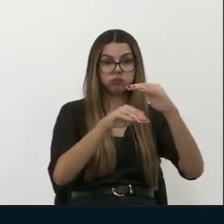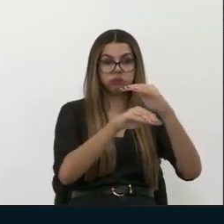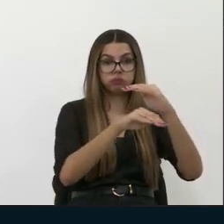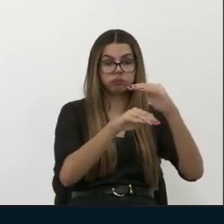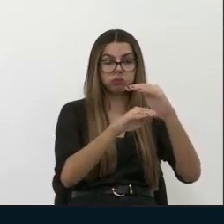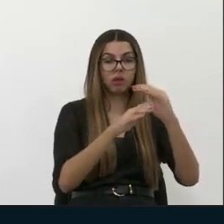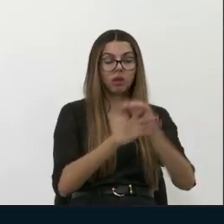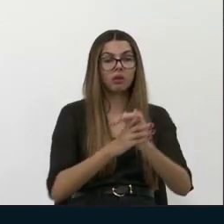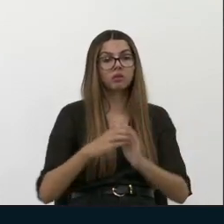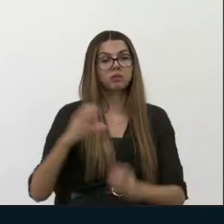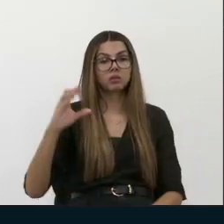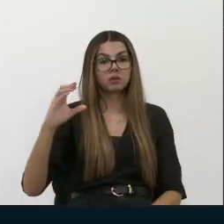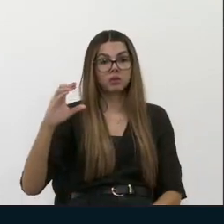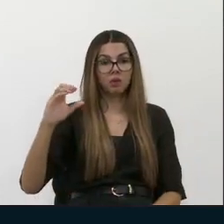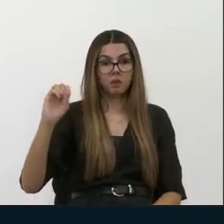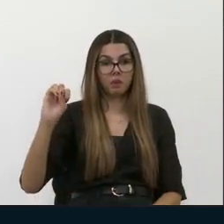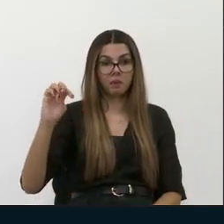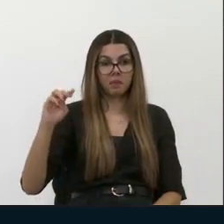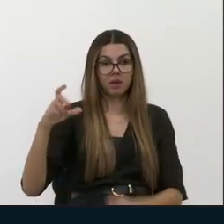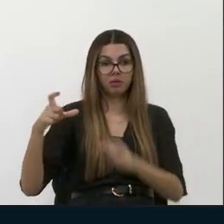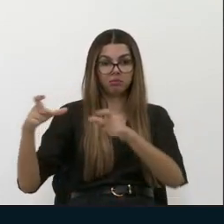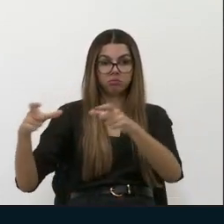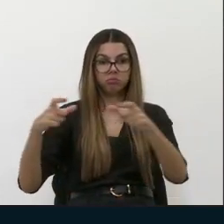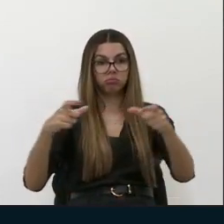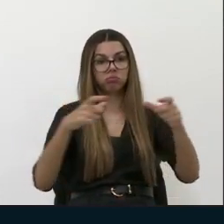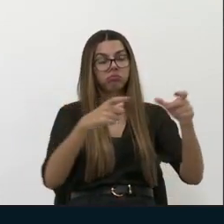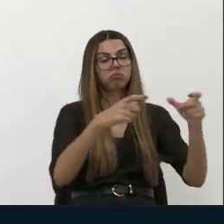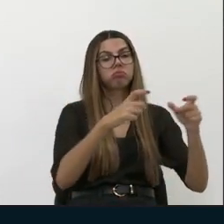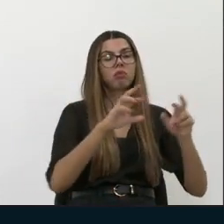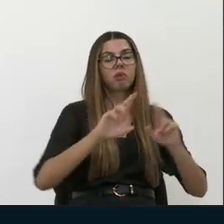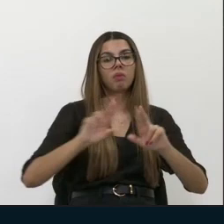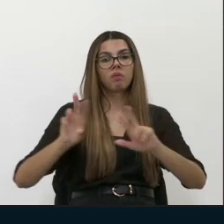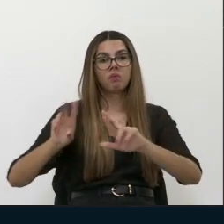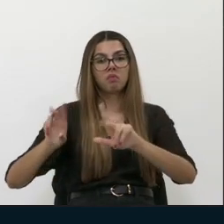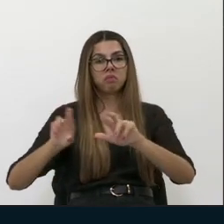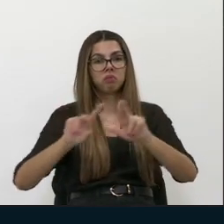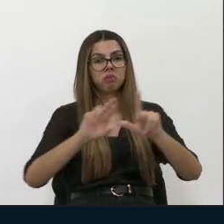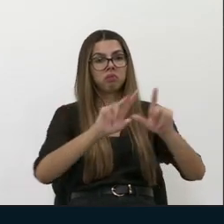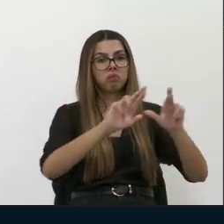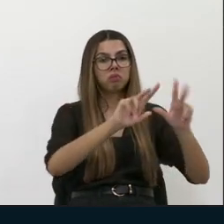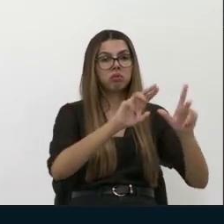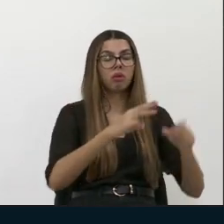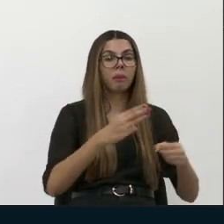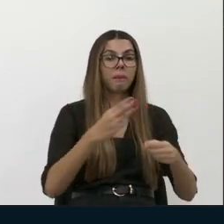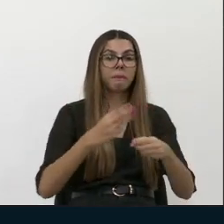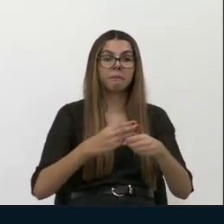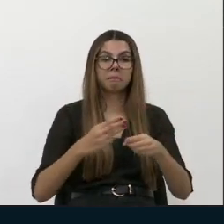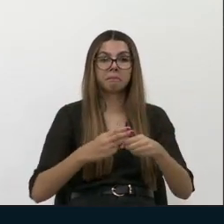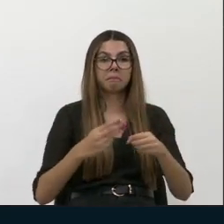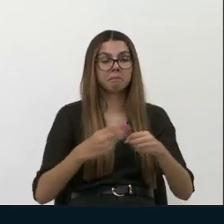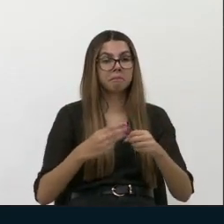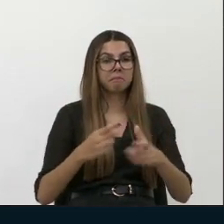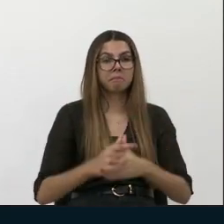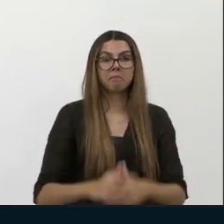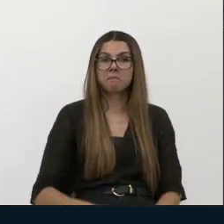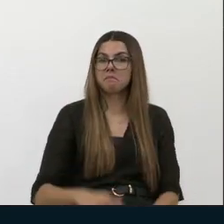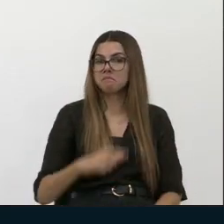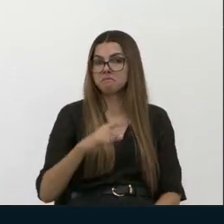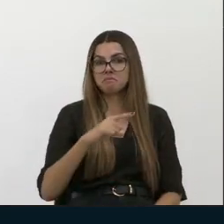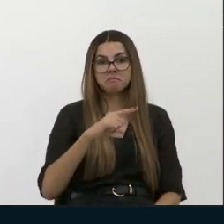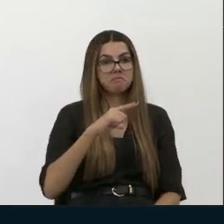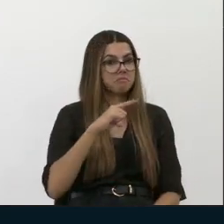Jardim Cumbica e os bairros Jardim Cátia, Arapongas e outros bairros ali na região, não terão o